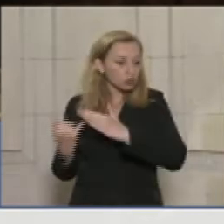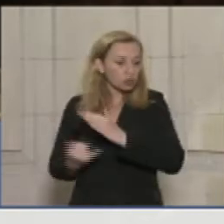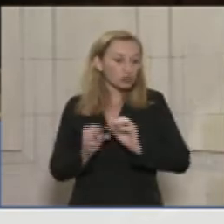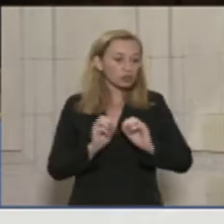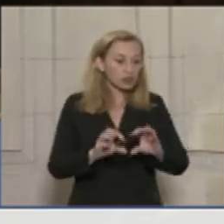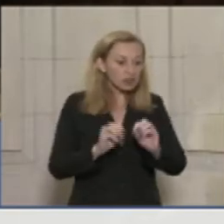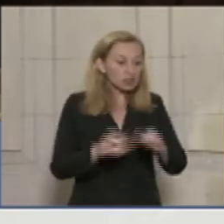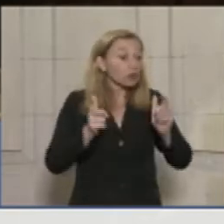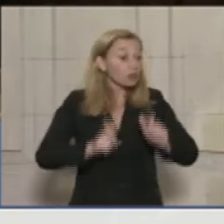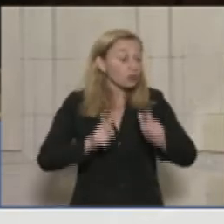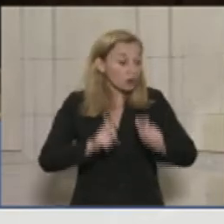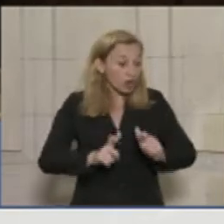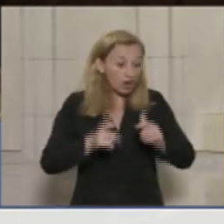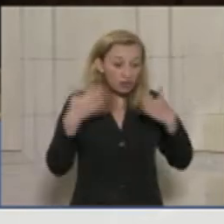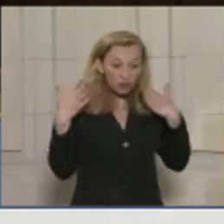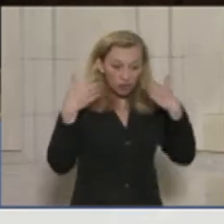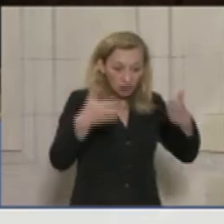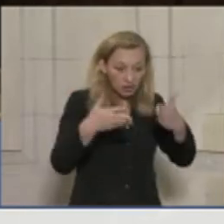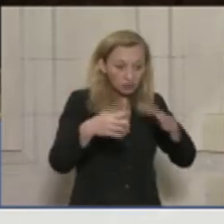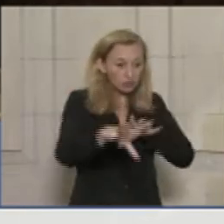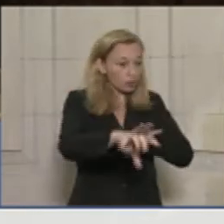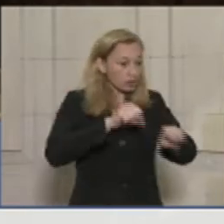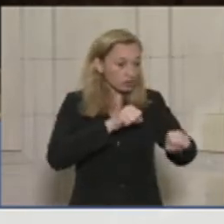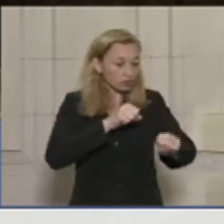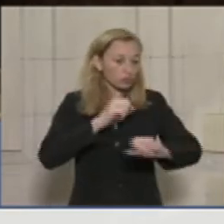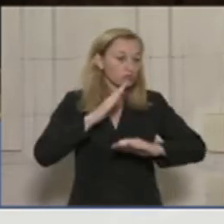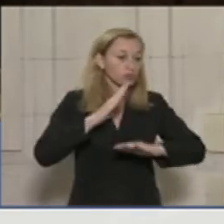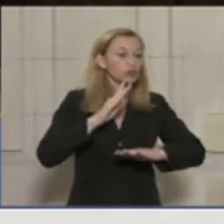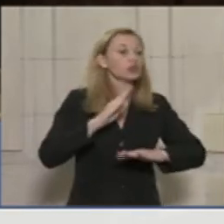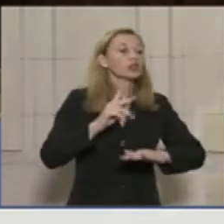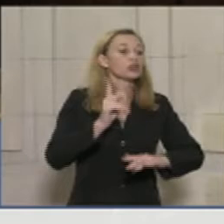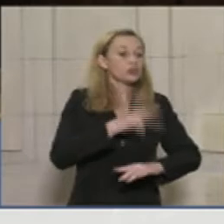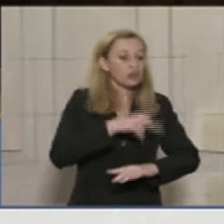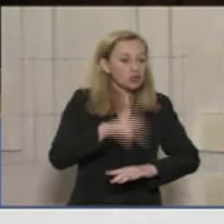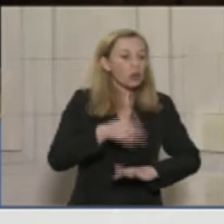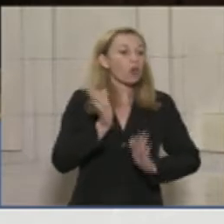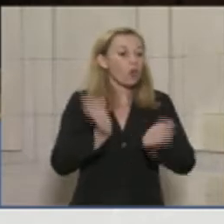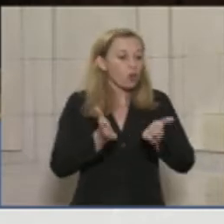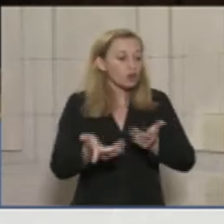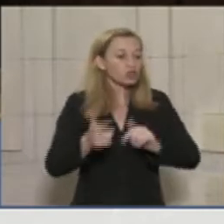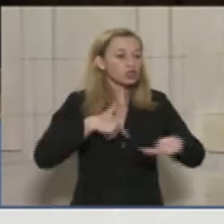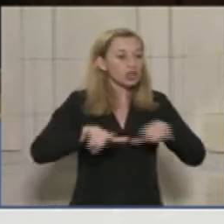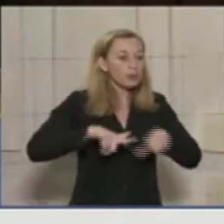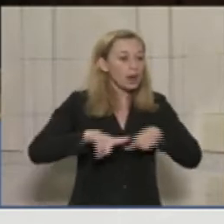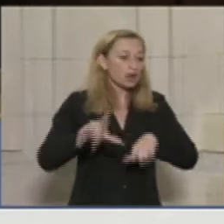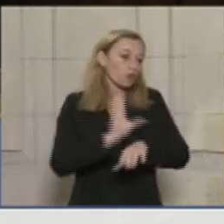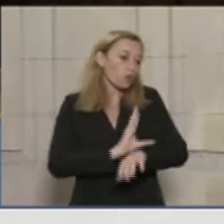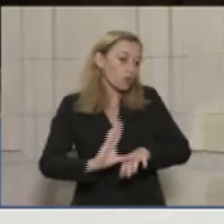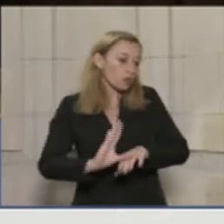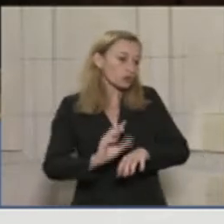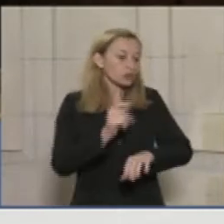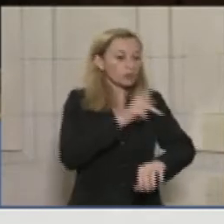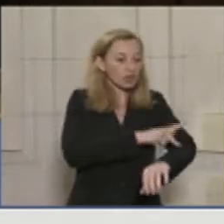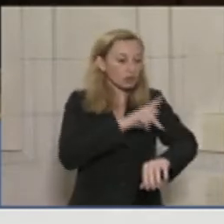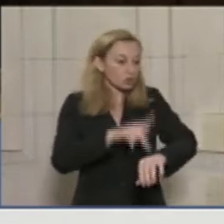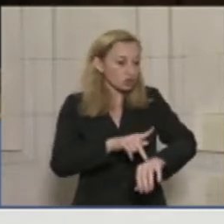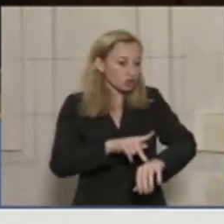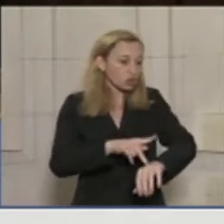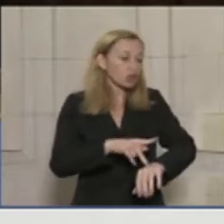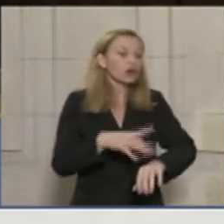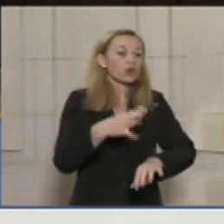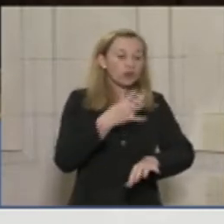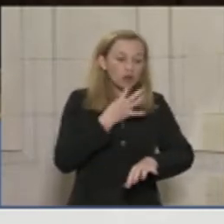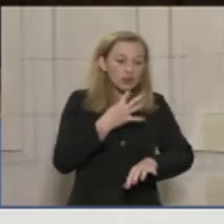como lugar de referência na formação de professores. Hoje trabalha com um curso de pedagogia